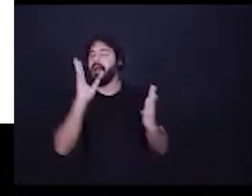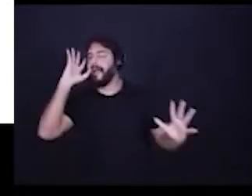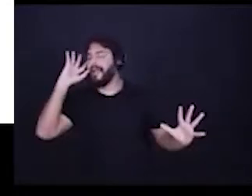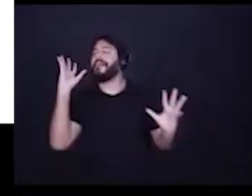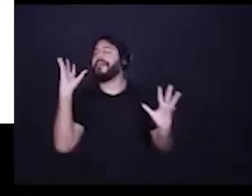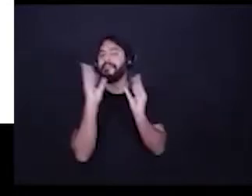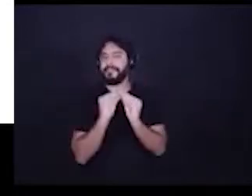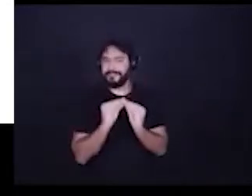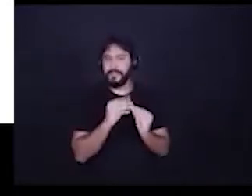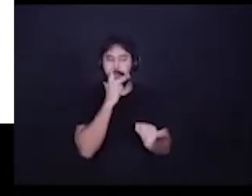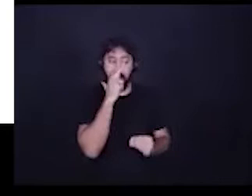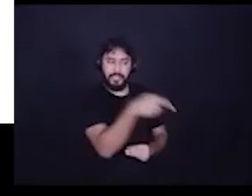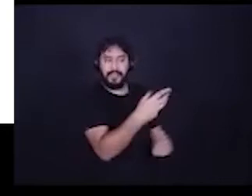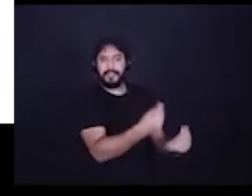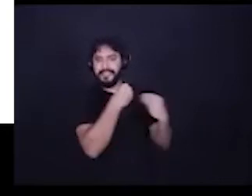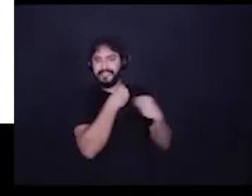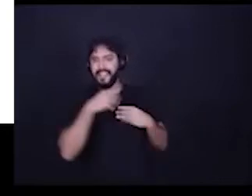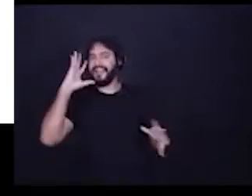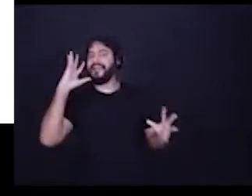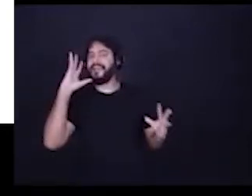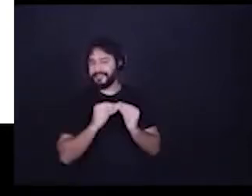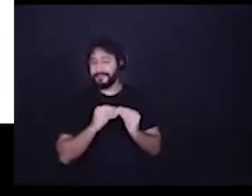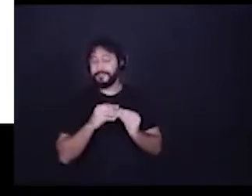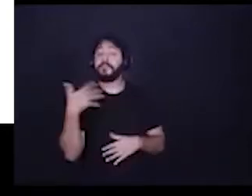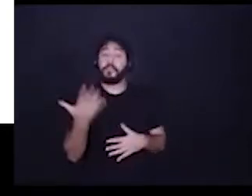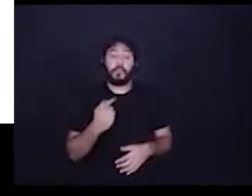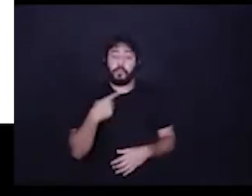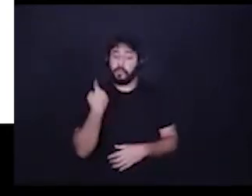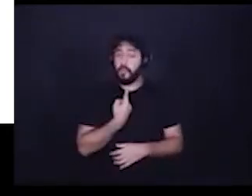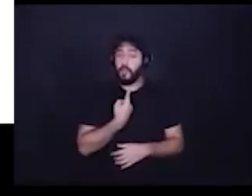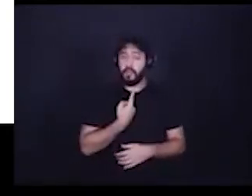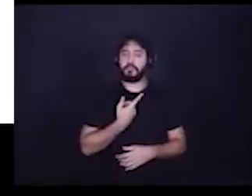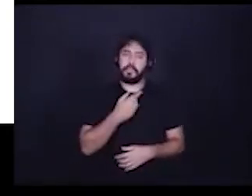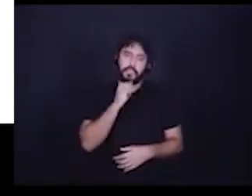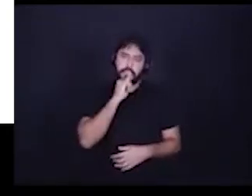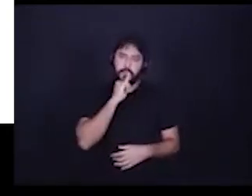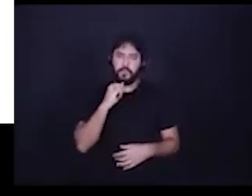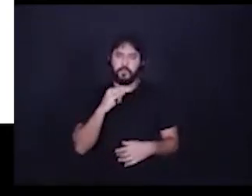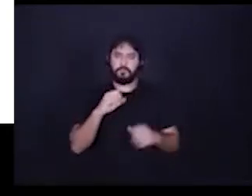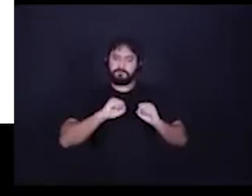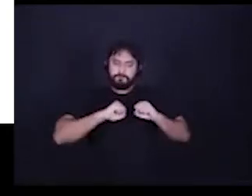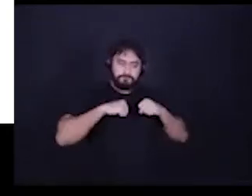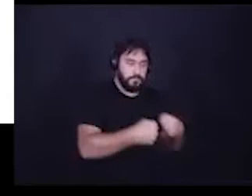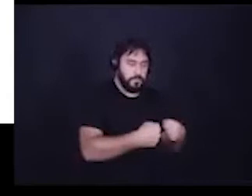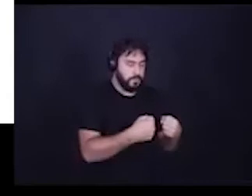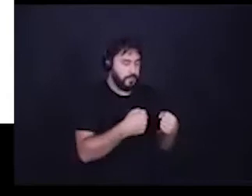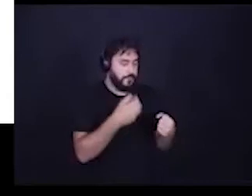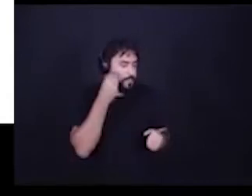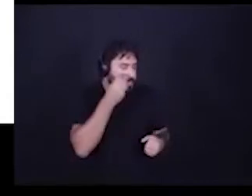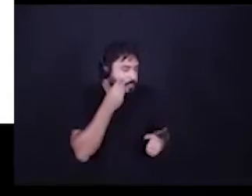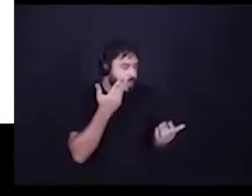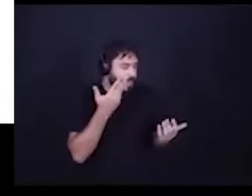quanto mais a gente se destinar e se entregar para experienciar, para